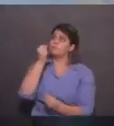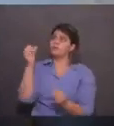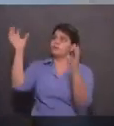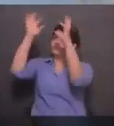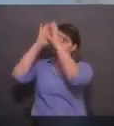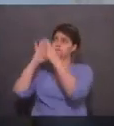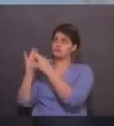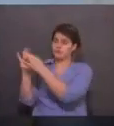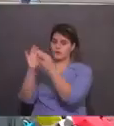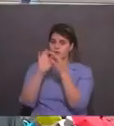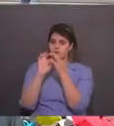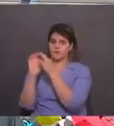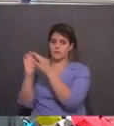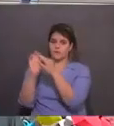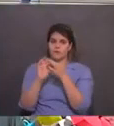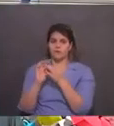saeculorum.